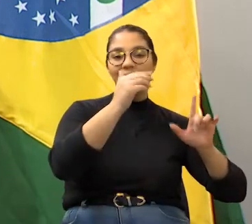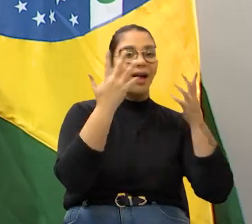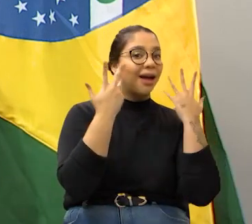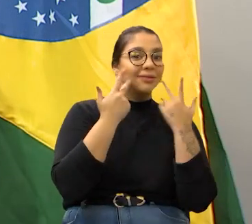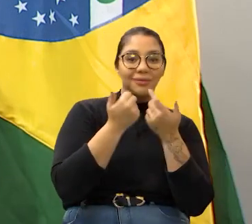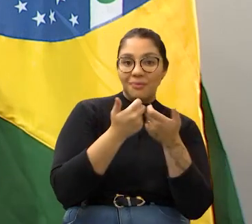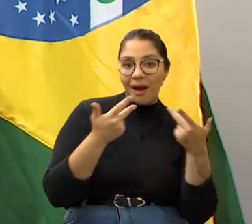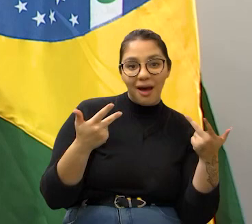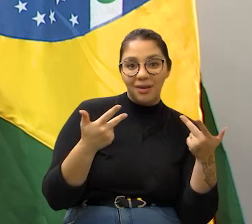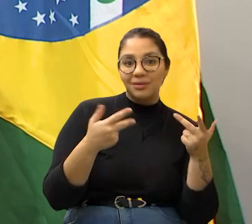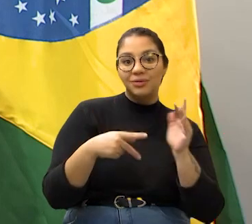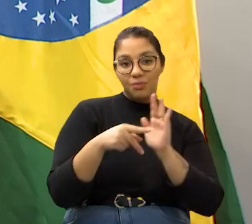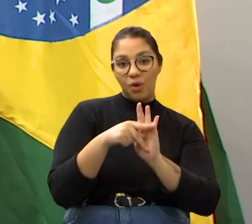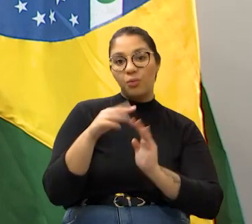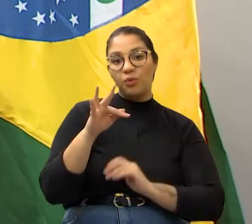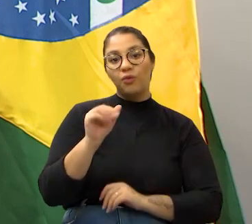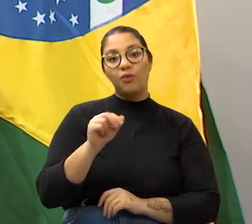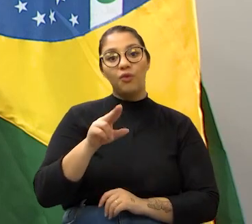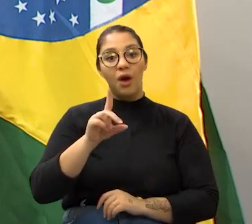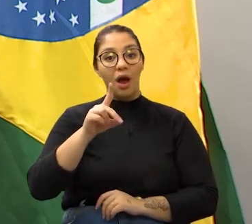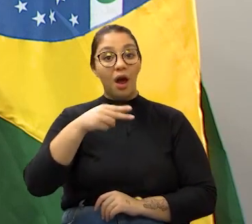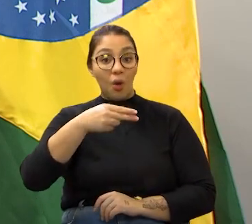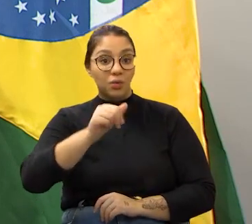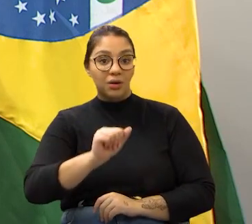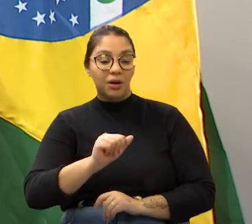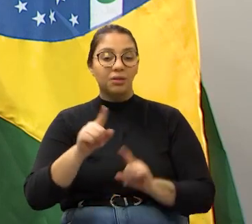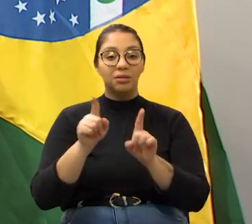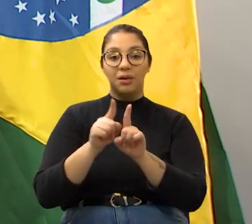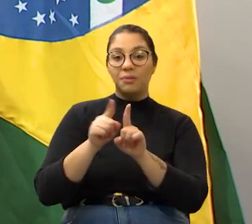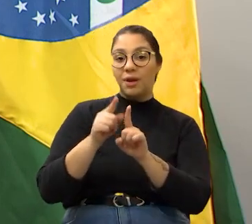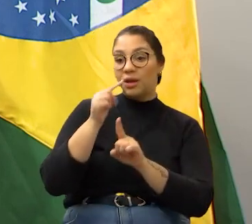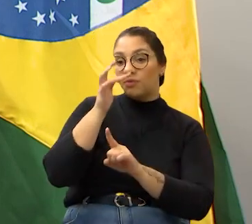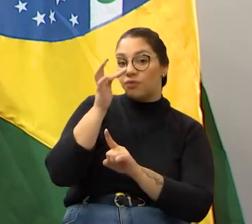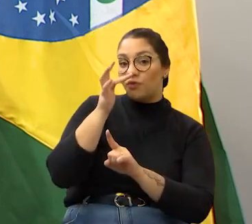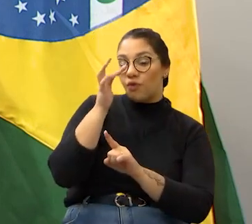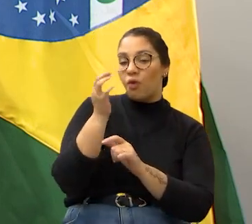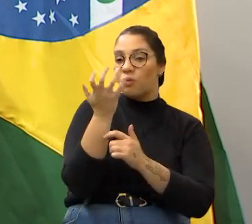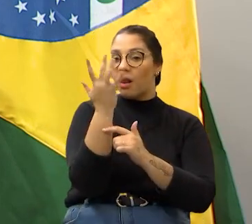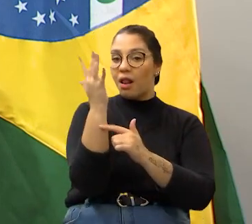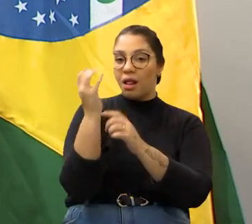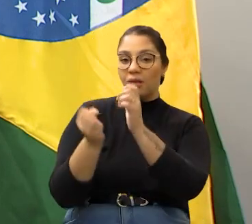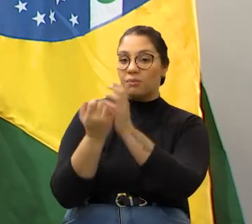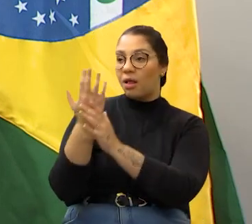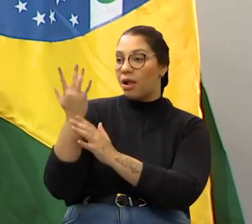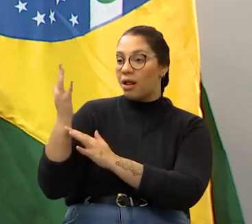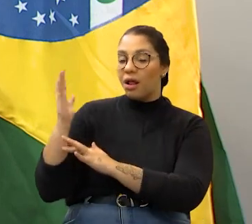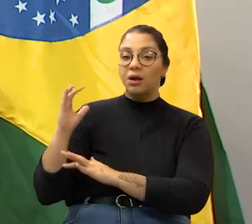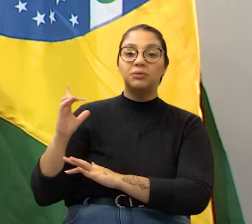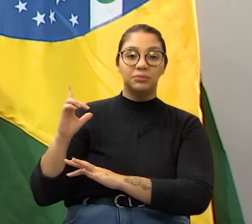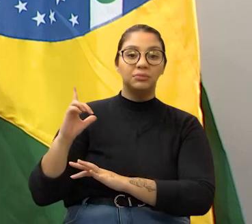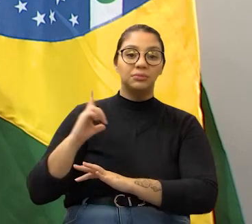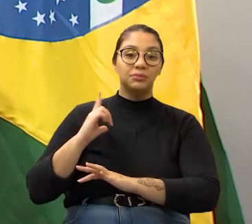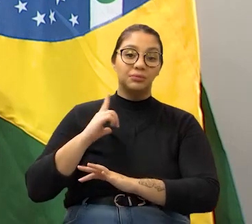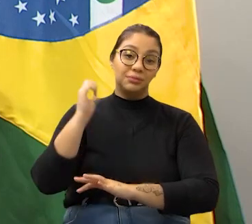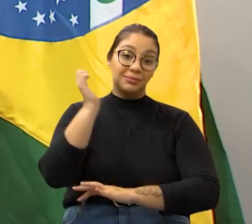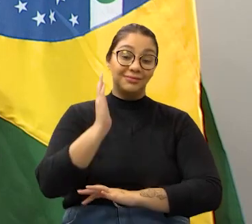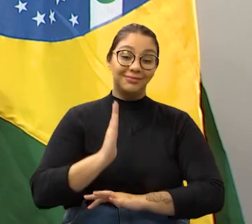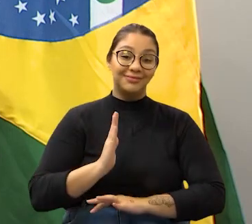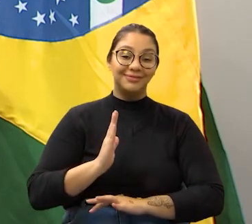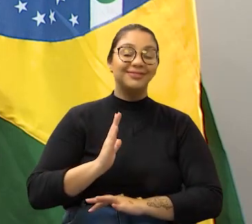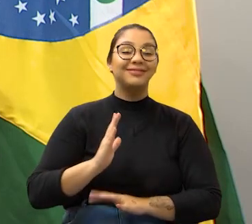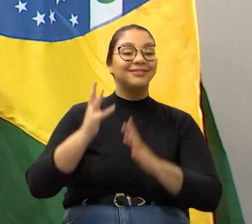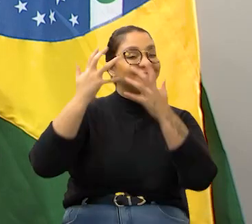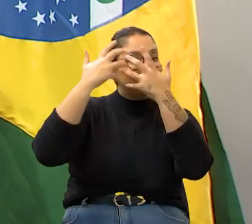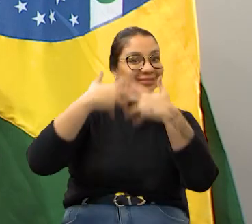de animais da nossa fauna, espécies da nossa flora, o conteúdo ambiental. Isso vai provocar